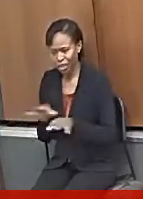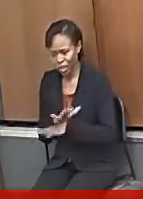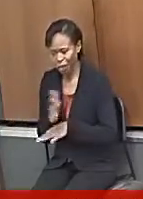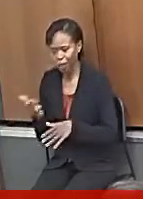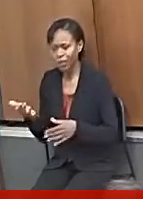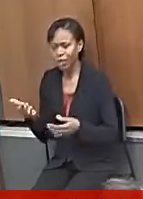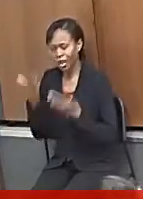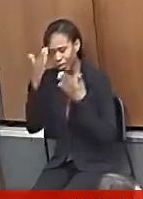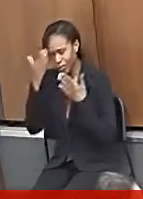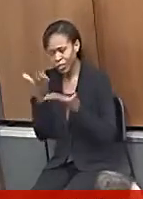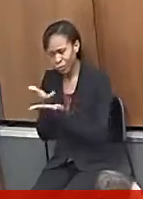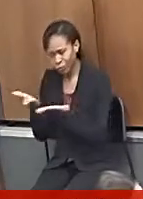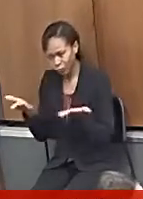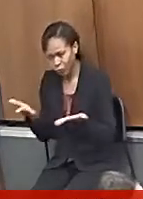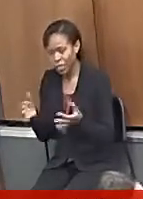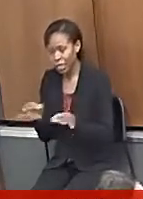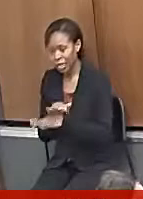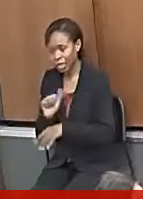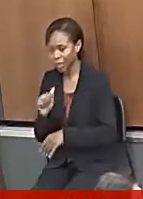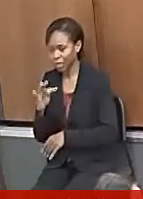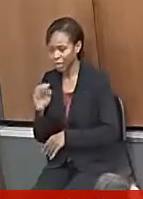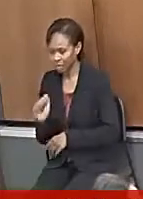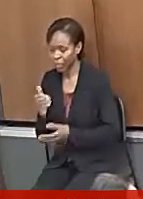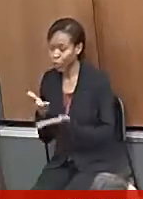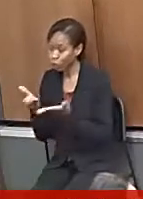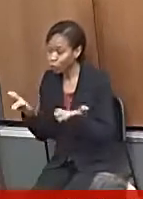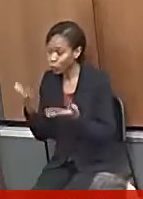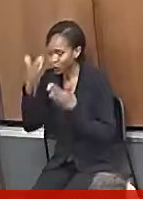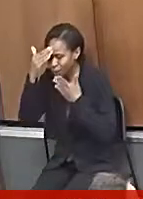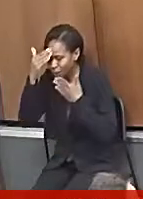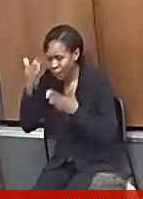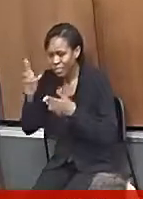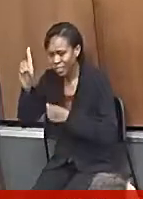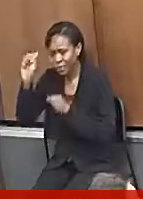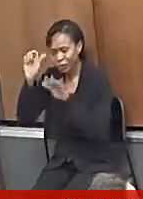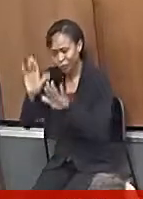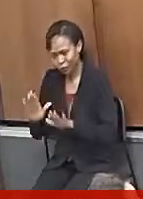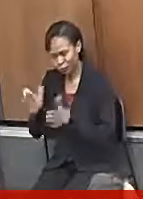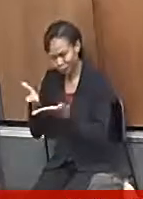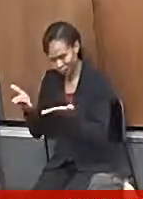encerra determinar a quantidade de erros nossos trabalhos a todos o nosso muito obrigado e que deus abençoe